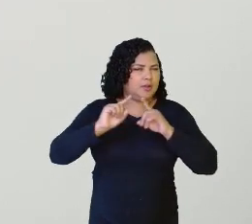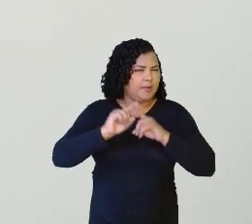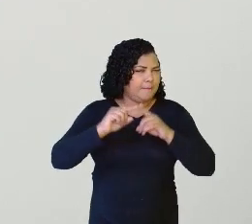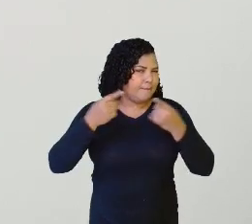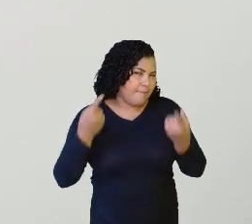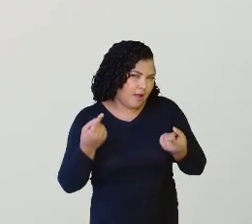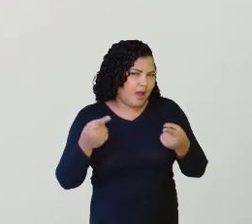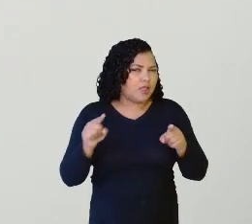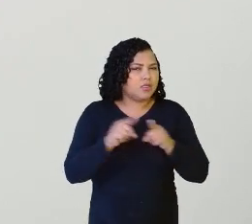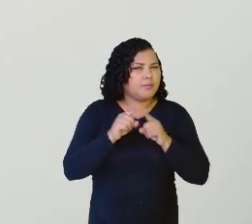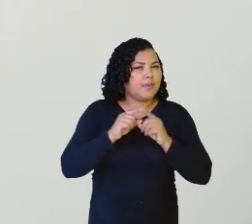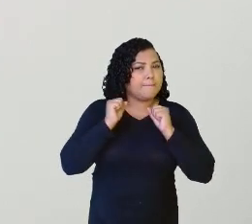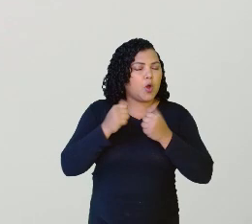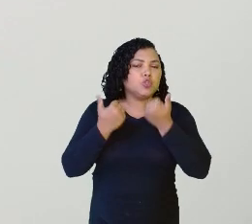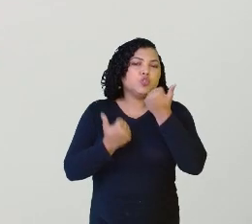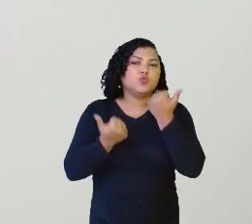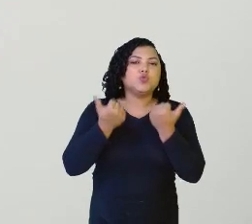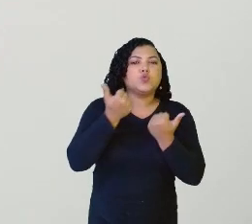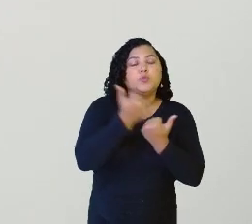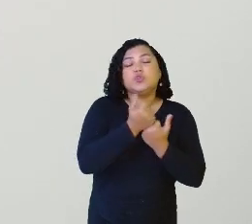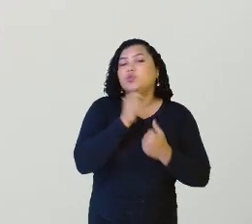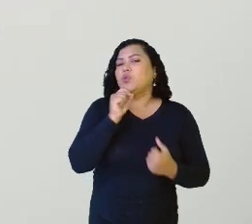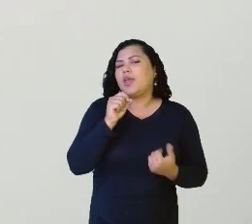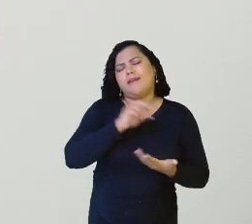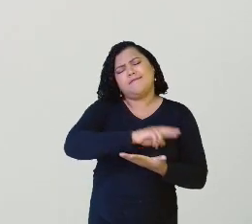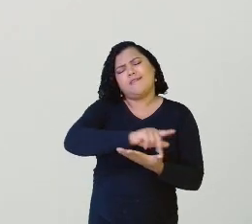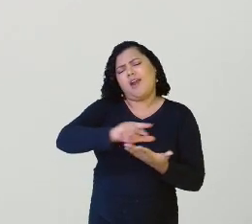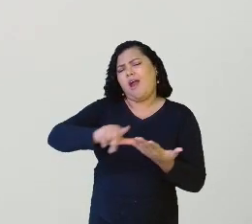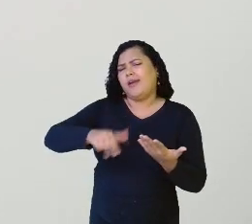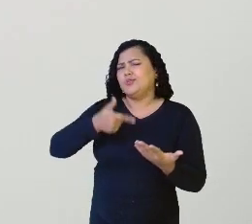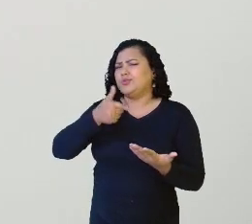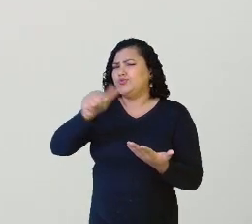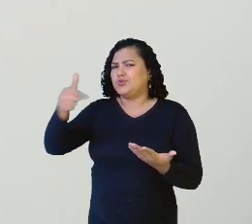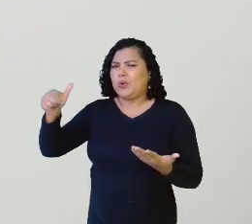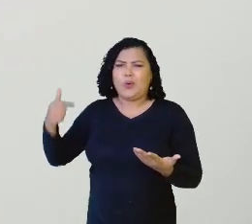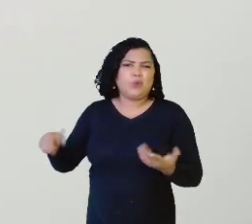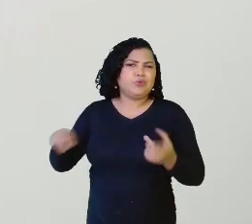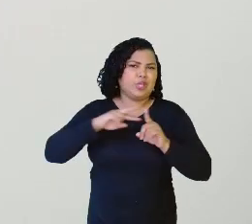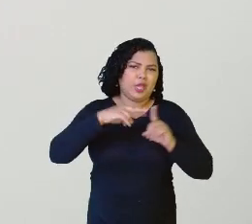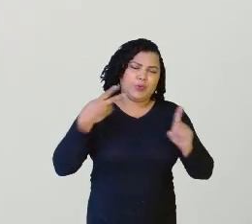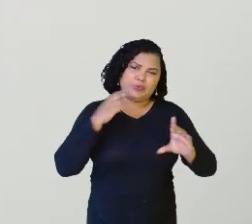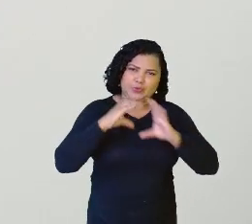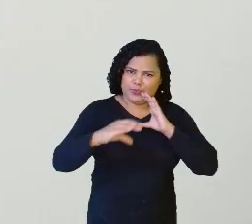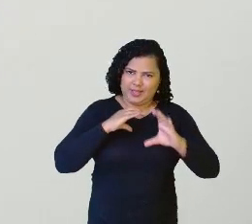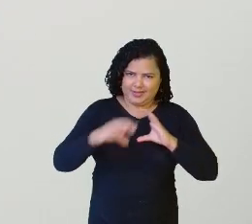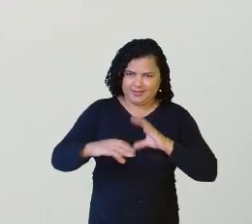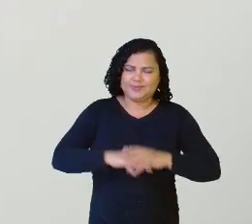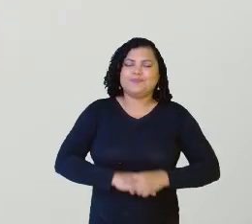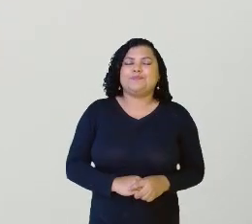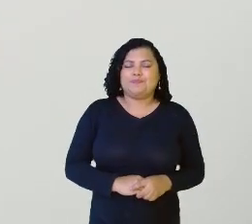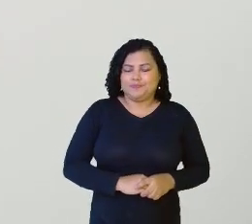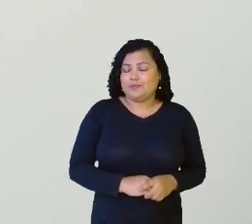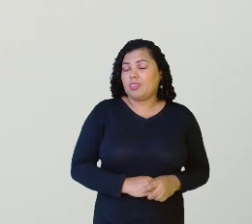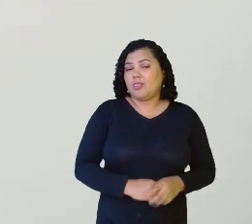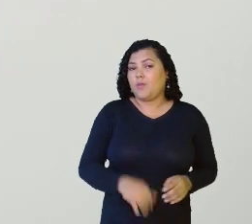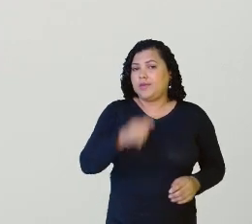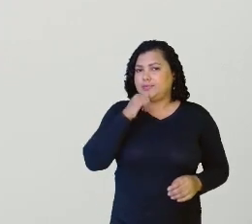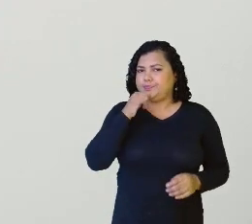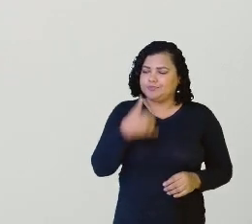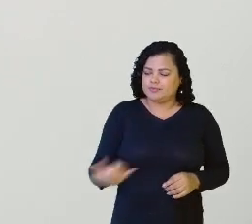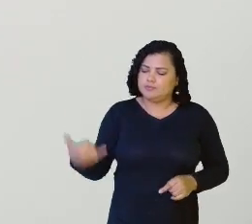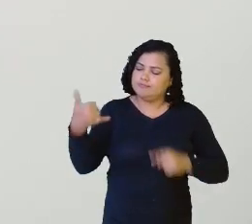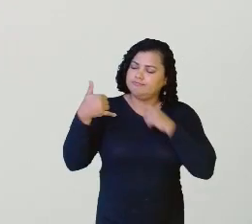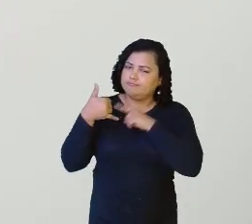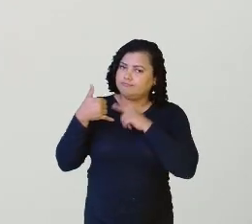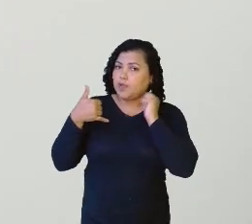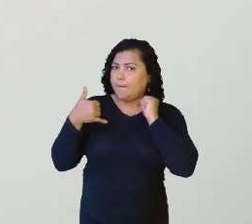que ele pode substituir vários desses meios que eu já mostrei para você. Por exemplo, com o